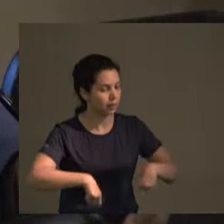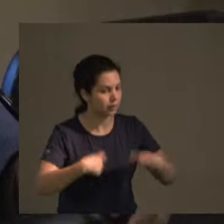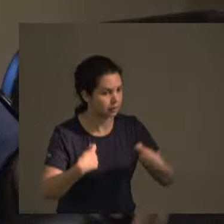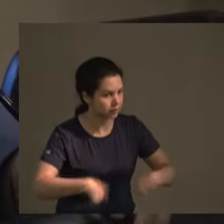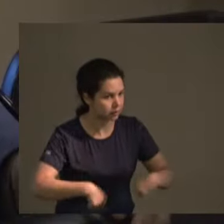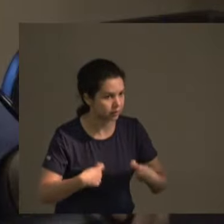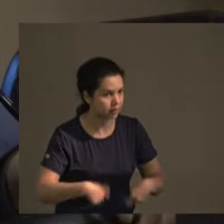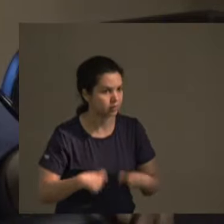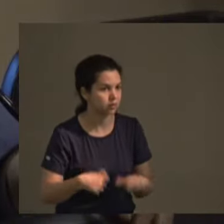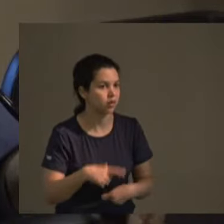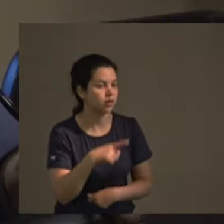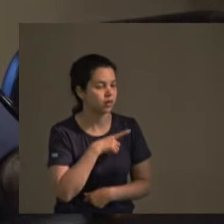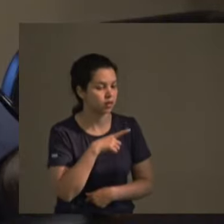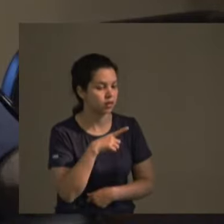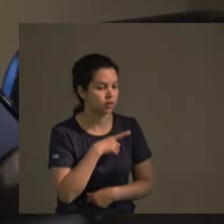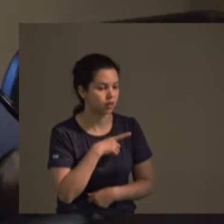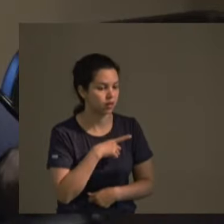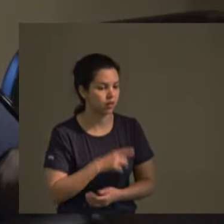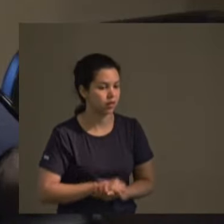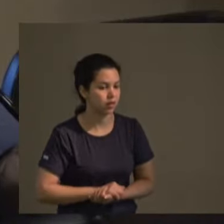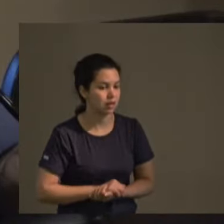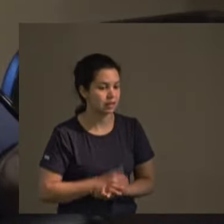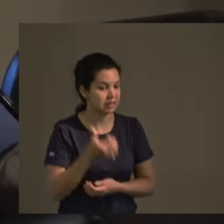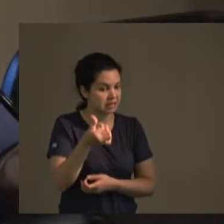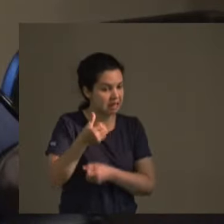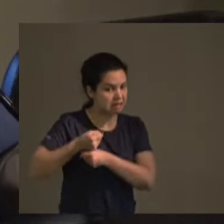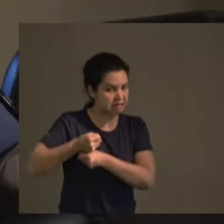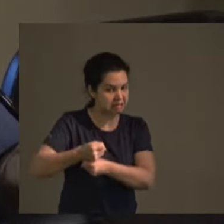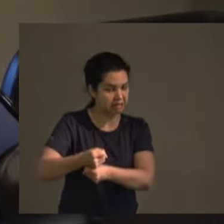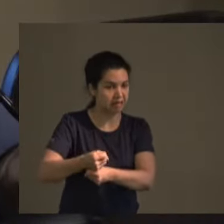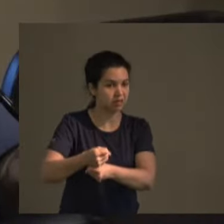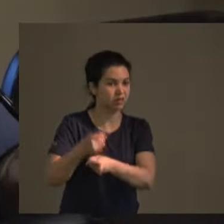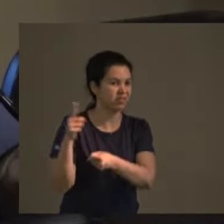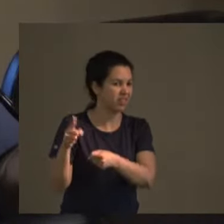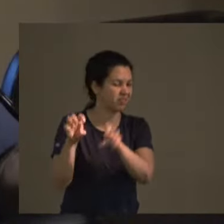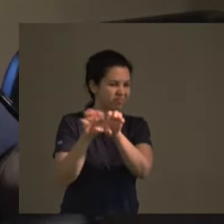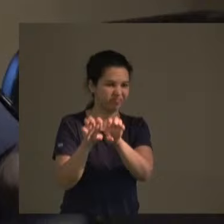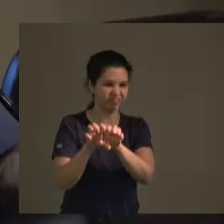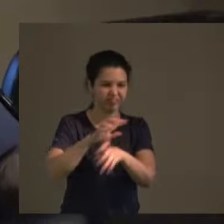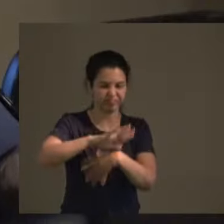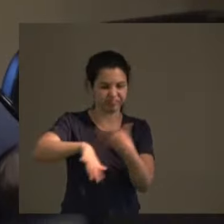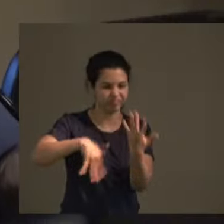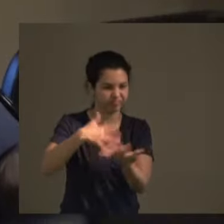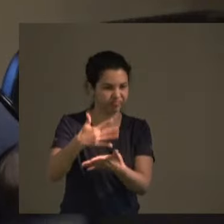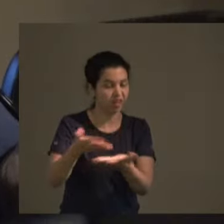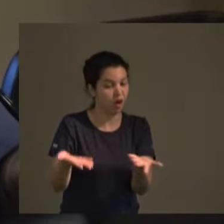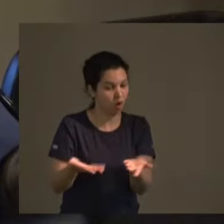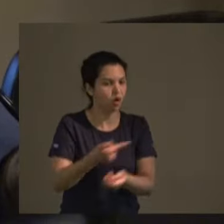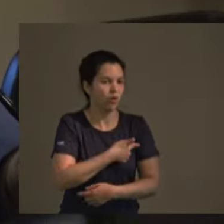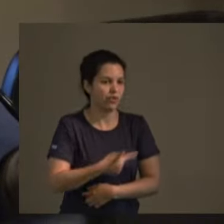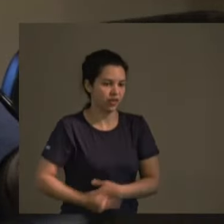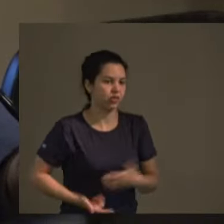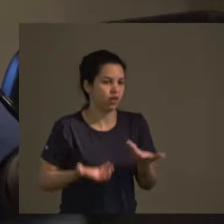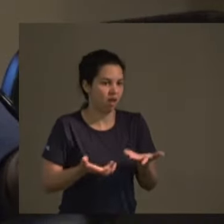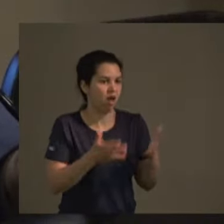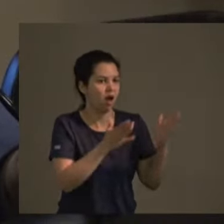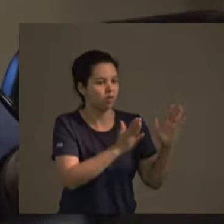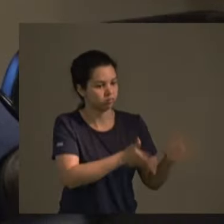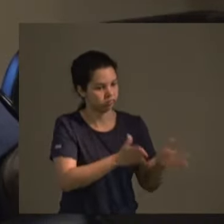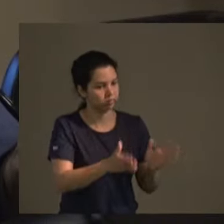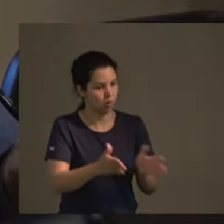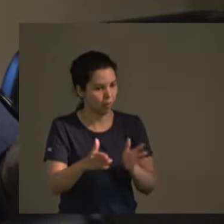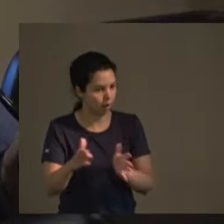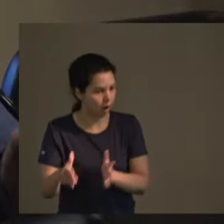um desmantelamento nos últimos 6 anos e o governo pretende dar uma arrumada nos protocolos e nas